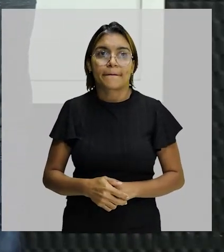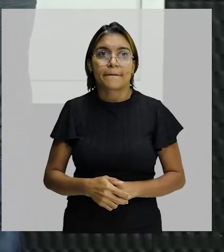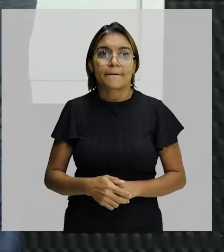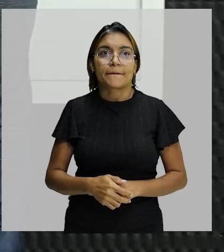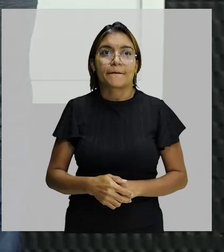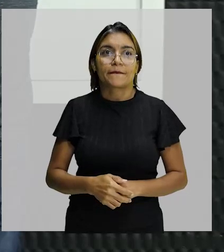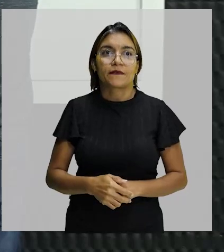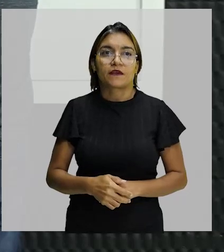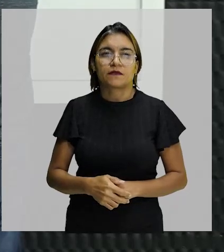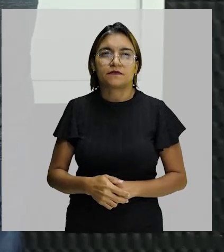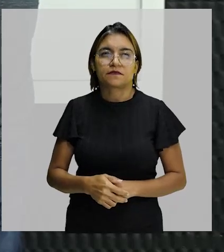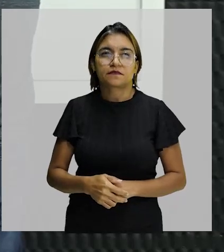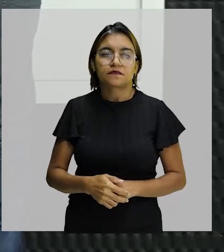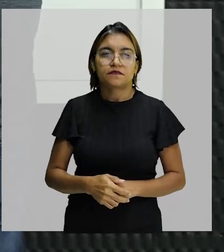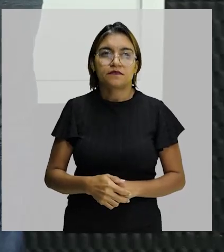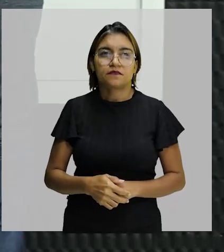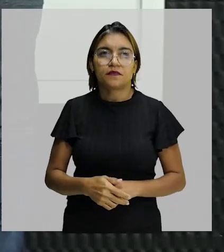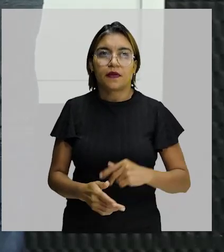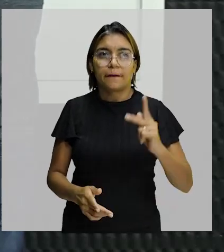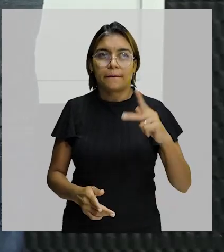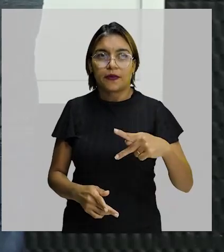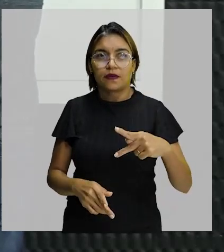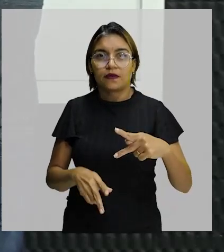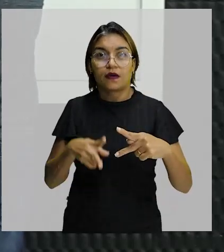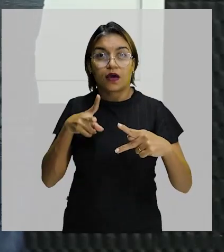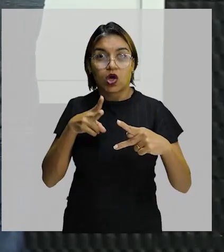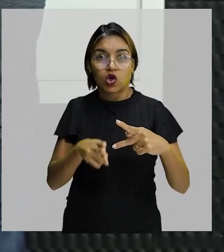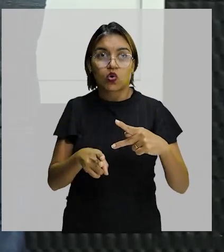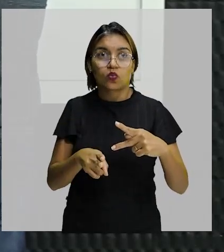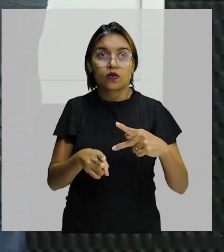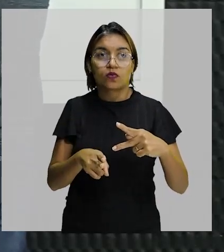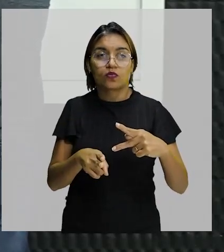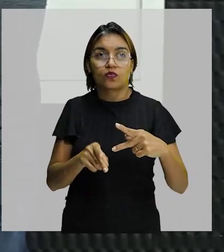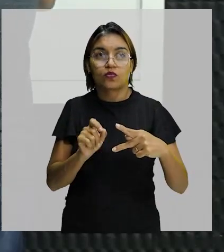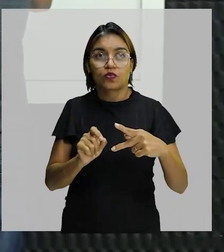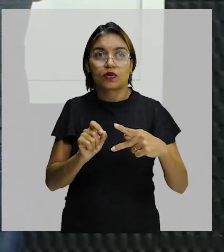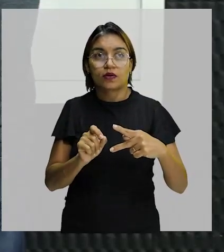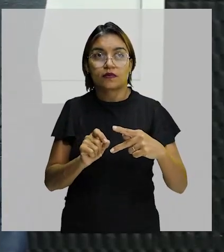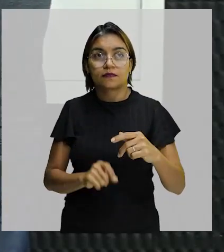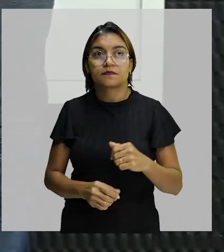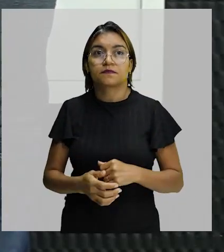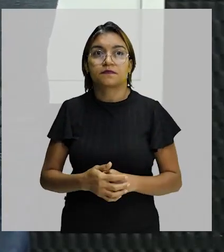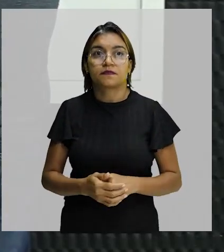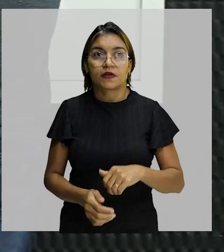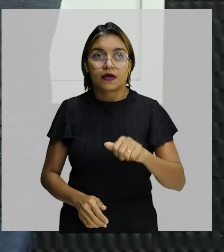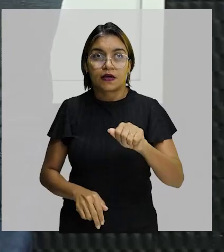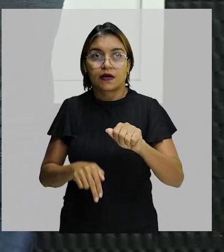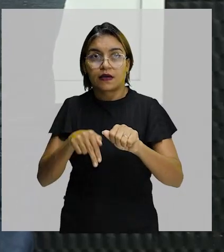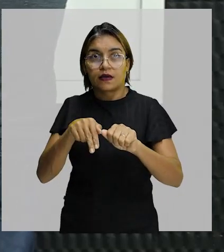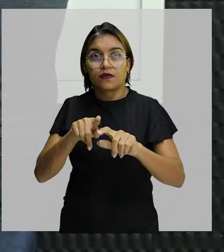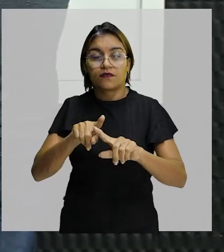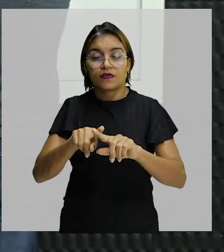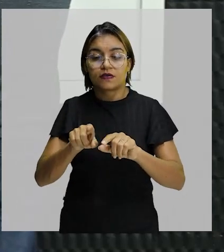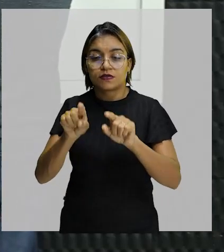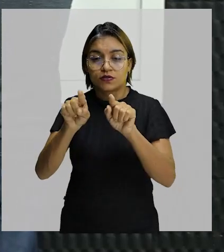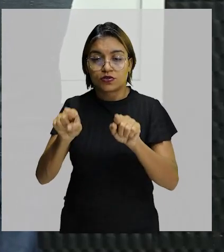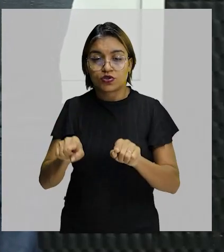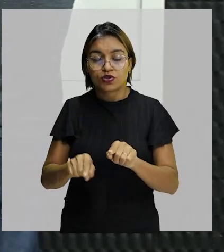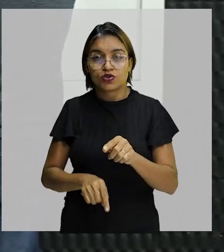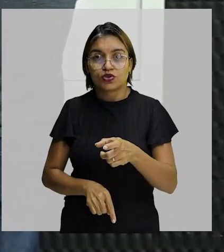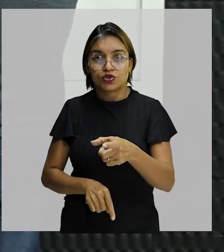P vai ser igual. No teorema da decomposição, você vai ficar aqui, ó, x menos alfa